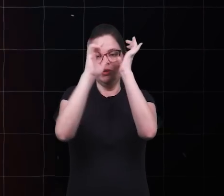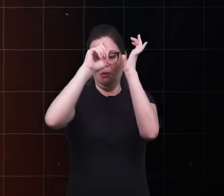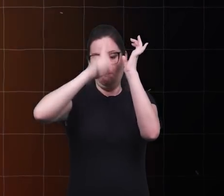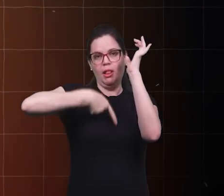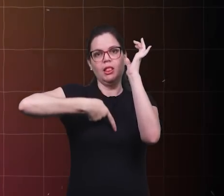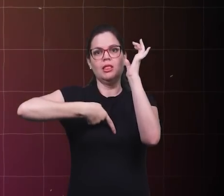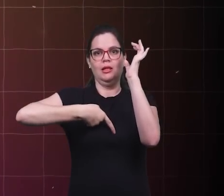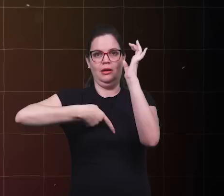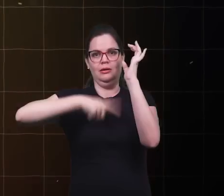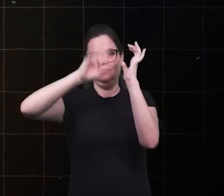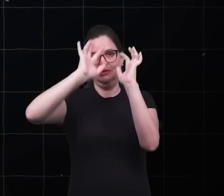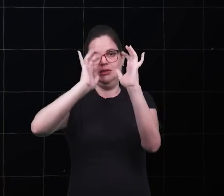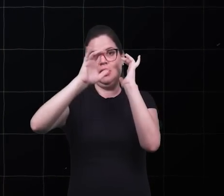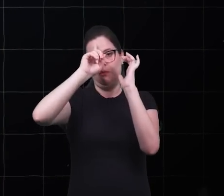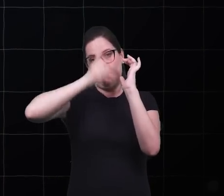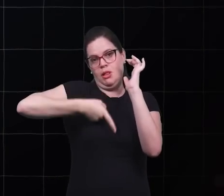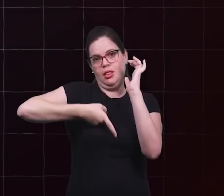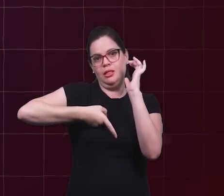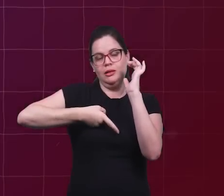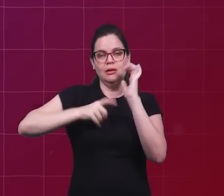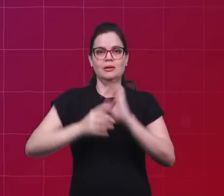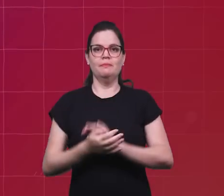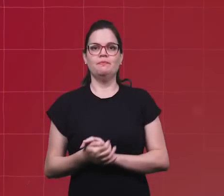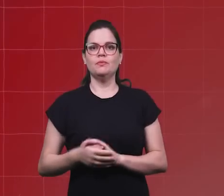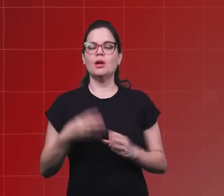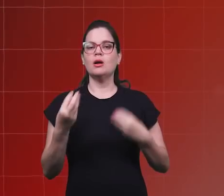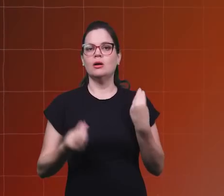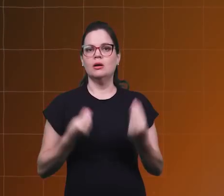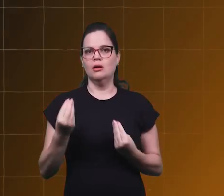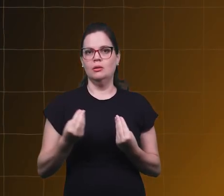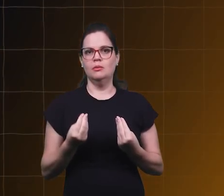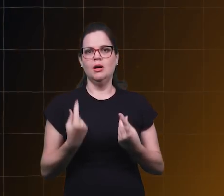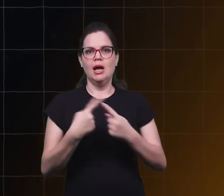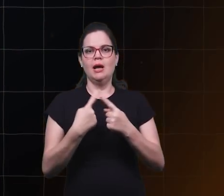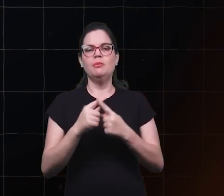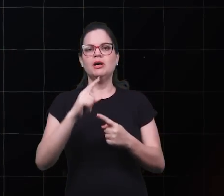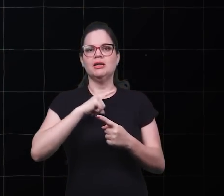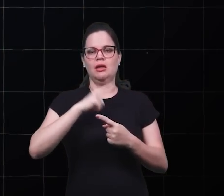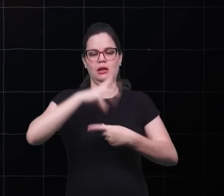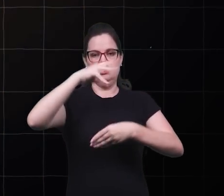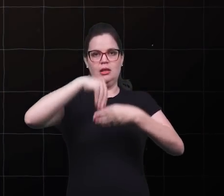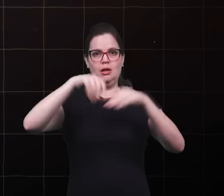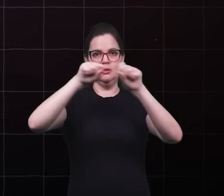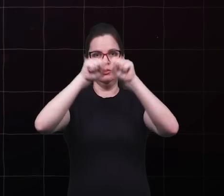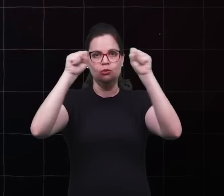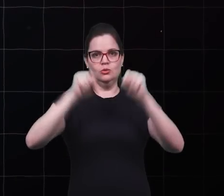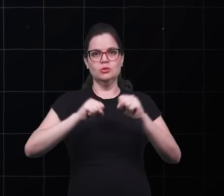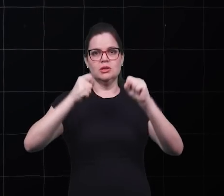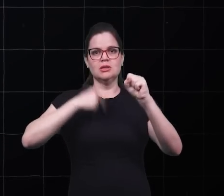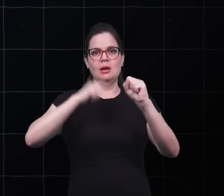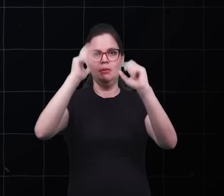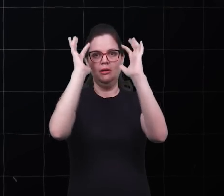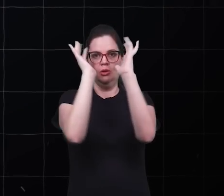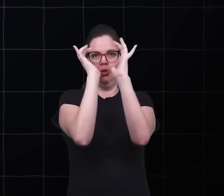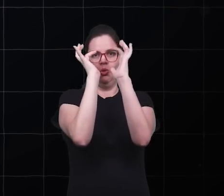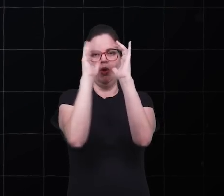cérebro. Dele surgem, através do sistema endócrino, o cérebro libera hormônios no sangue